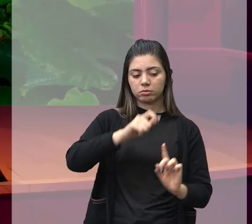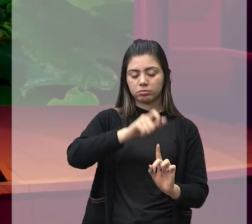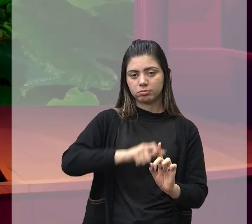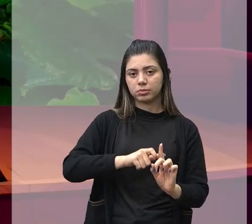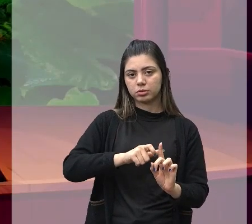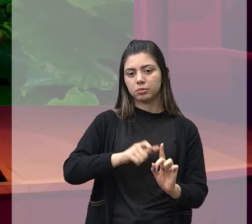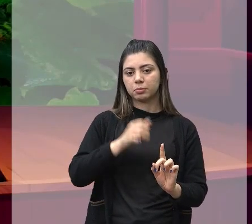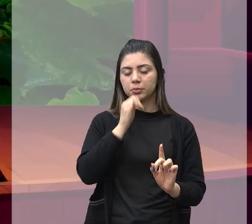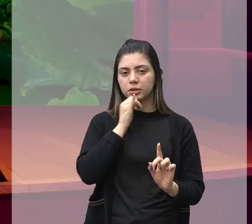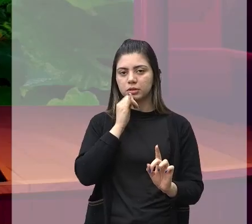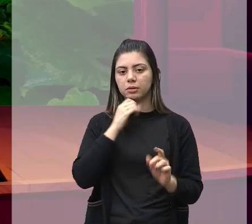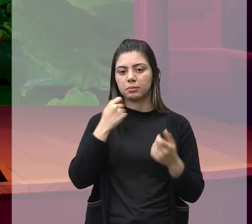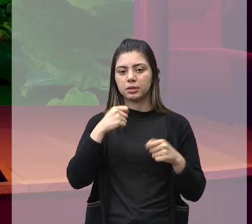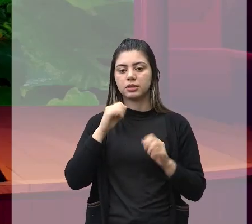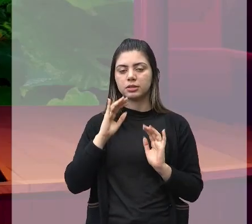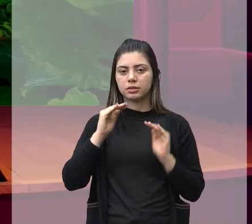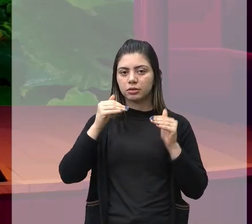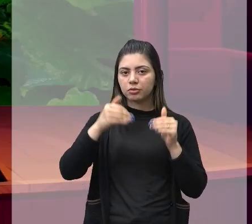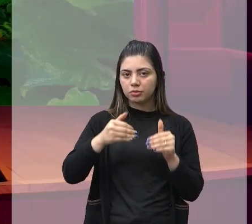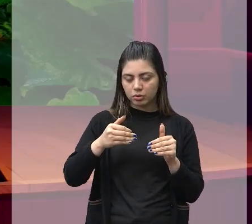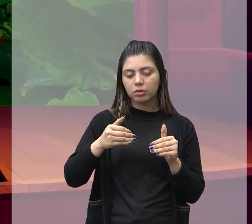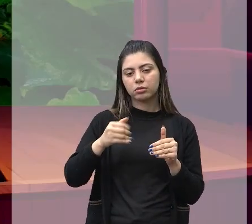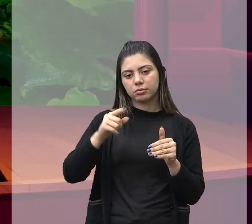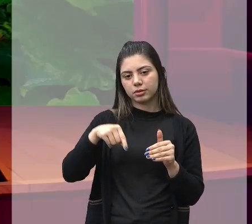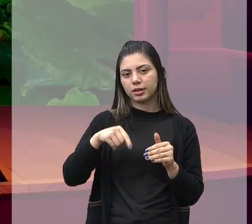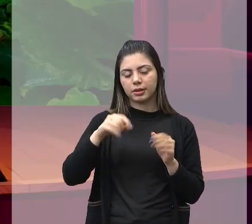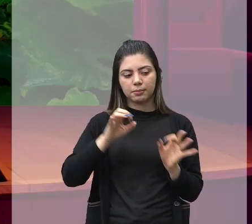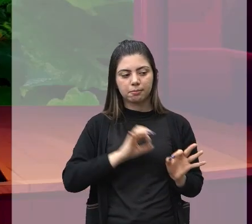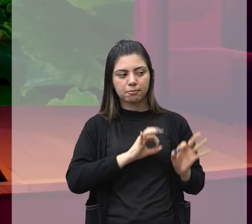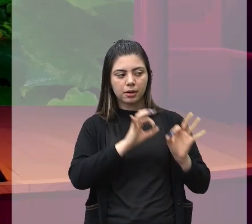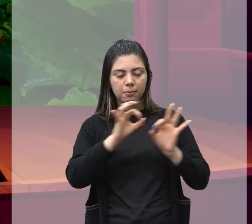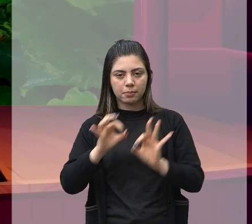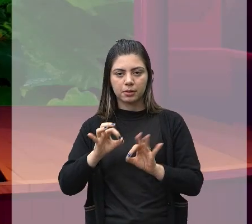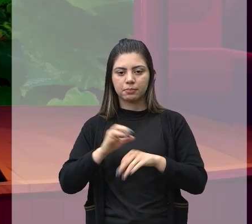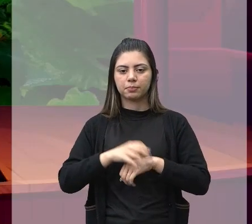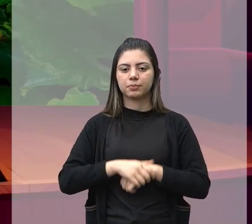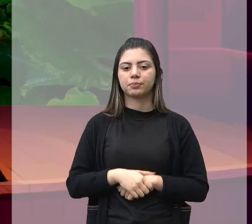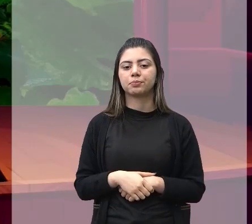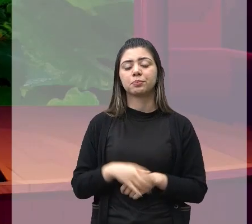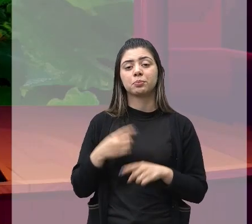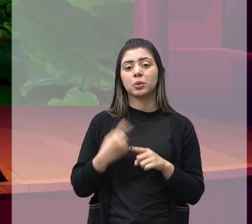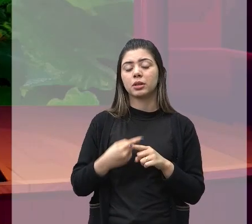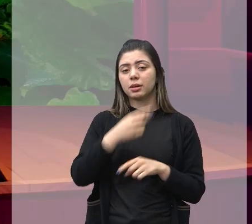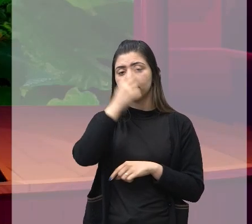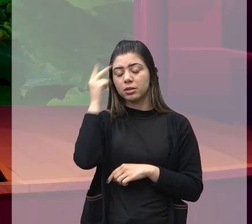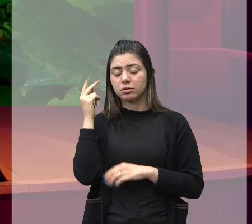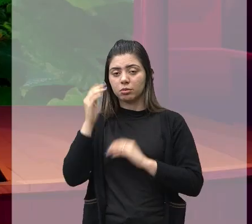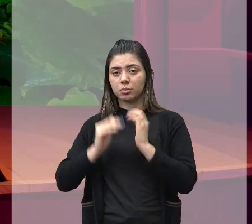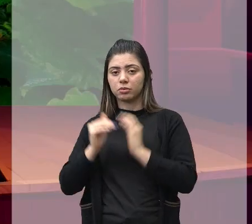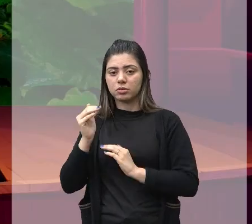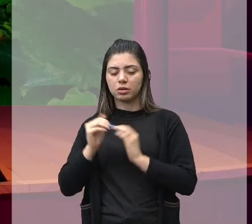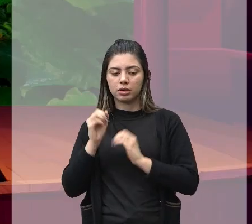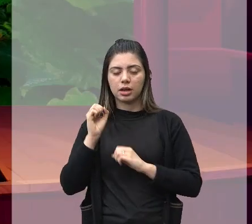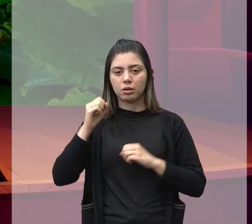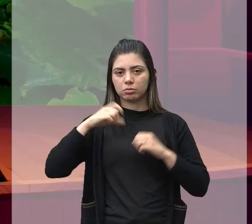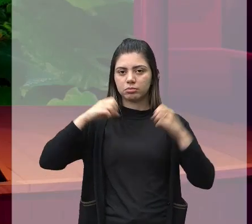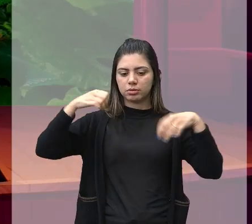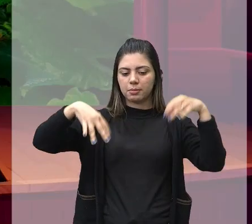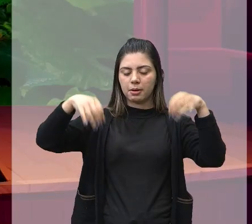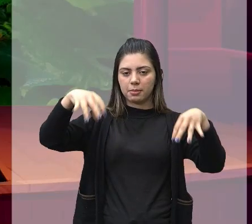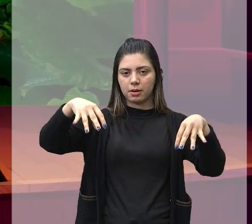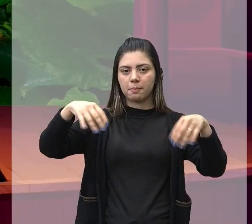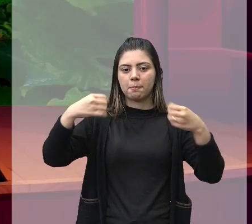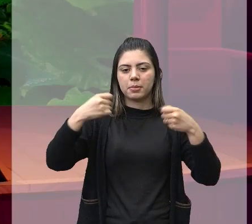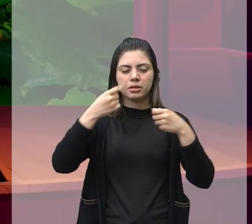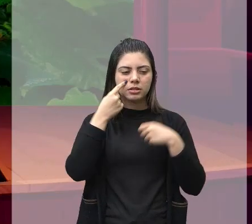precisa estar acompanhando toda a ação cênica é o iluminador. Porque o iluminador, ele vai ter que acompanhar o que